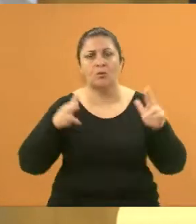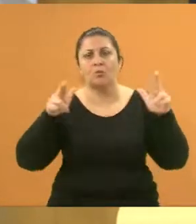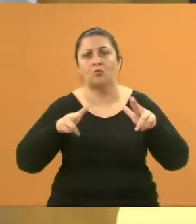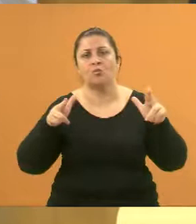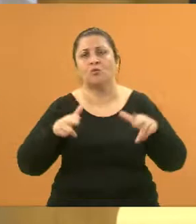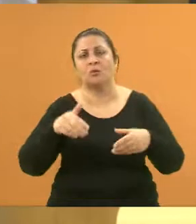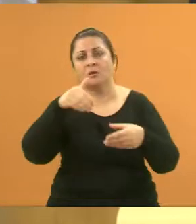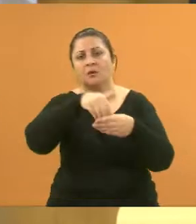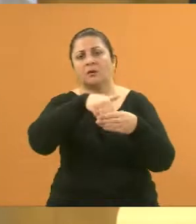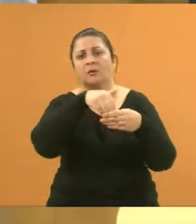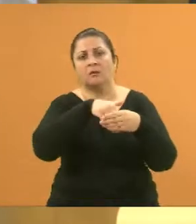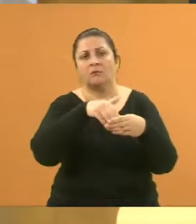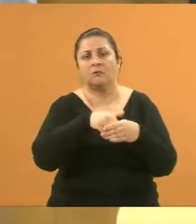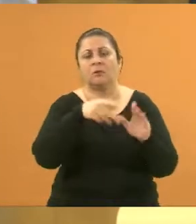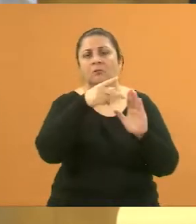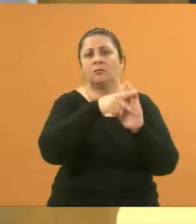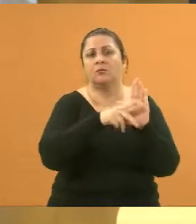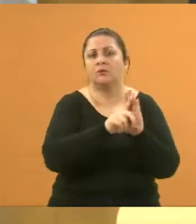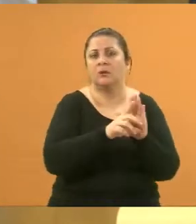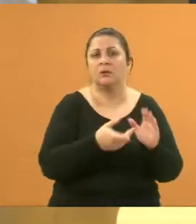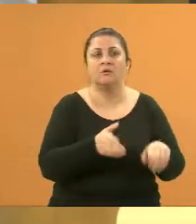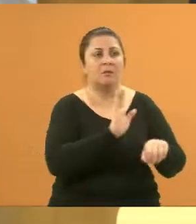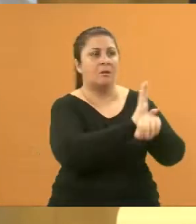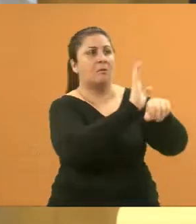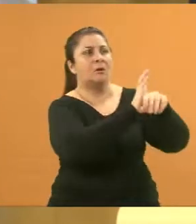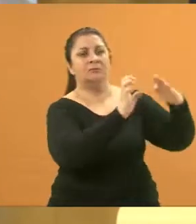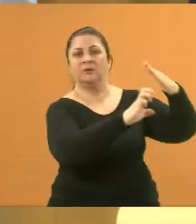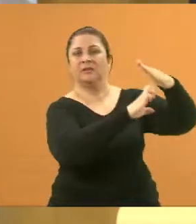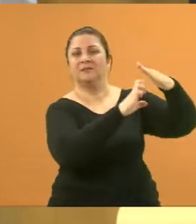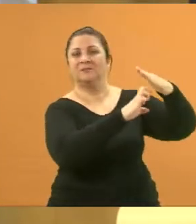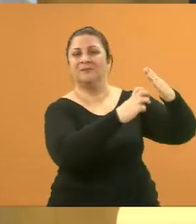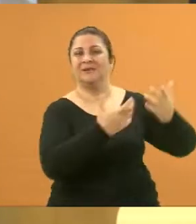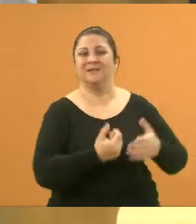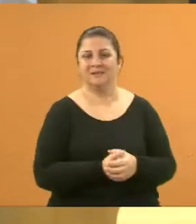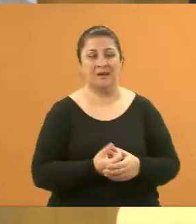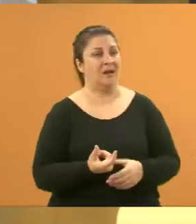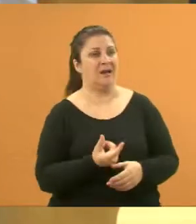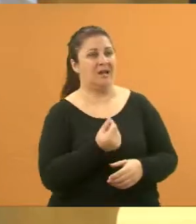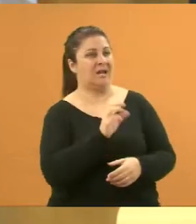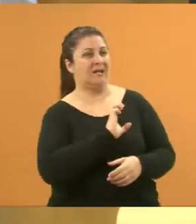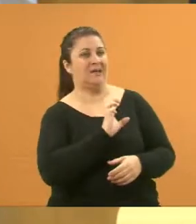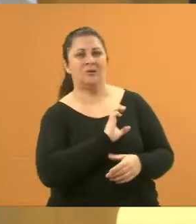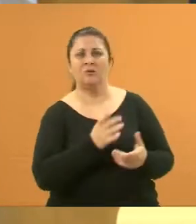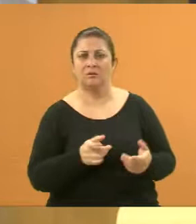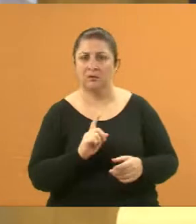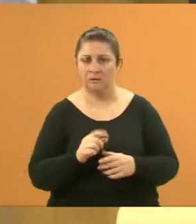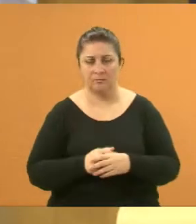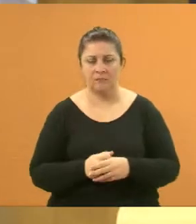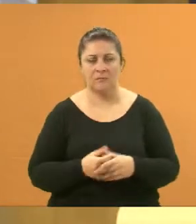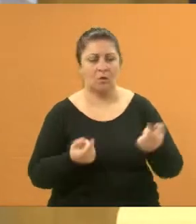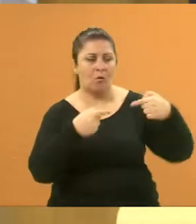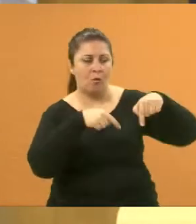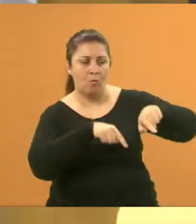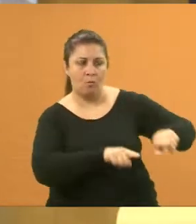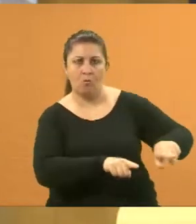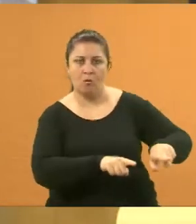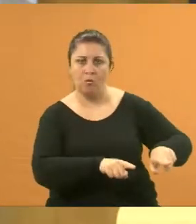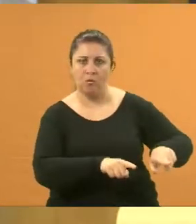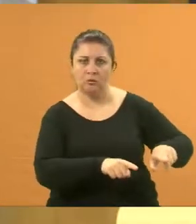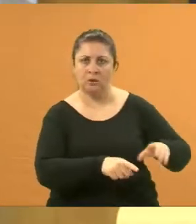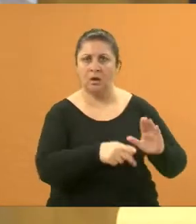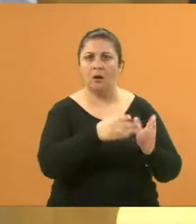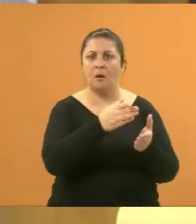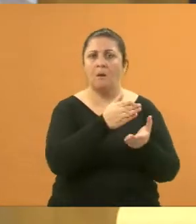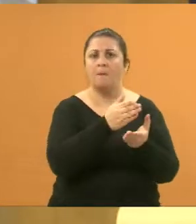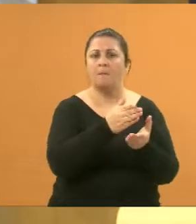estarei votando algum projeto para beneficiar os grandes empresários, assim como fui contra do projeto que beneficiou a